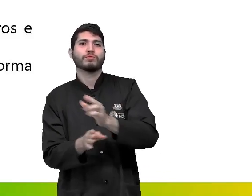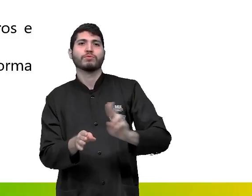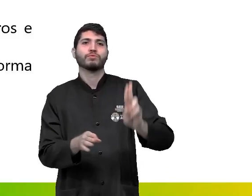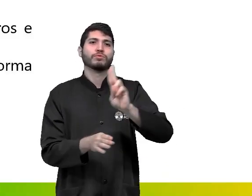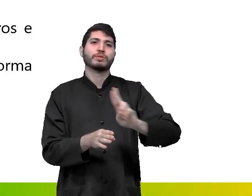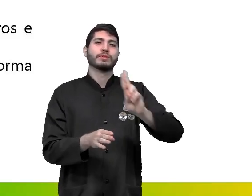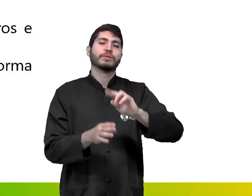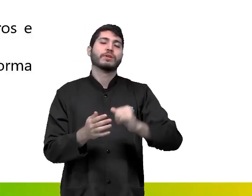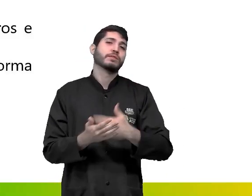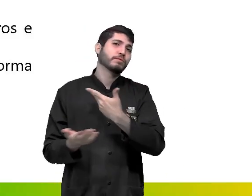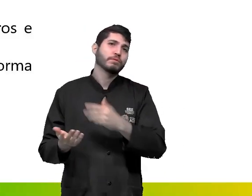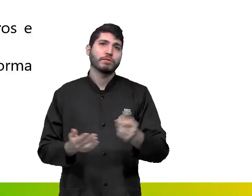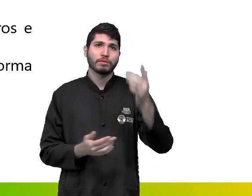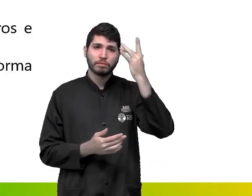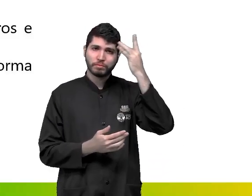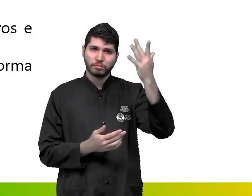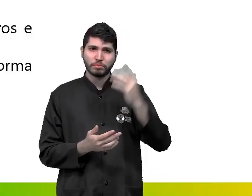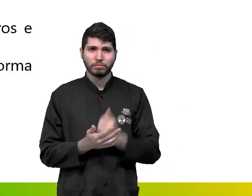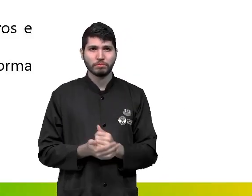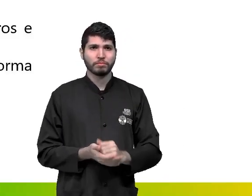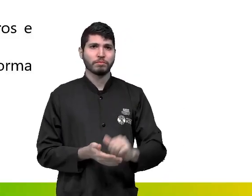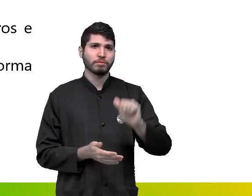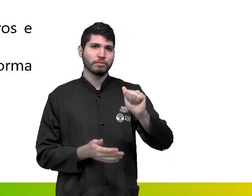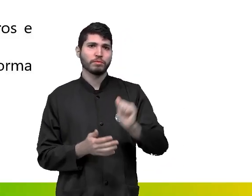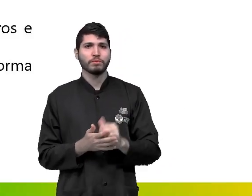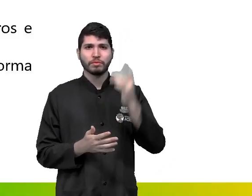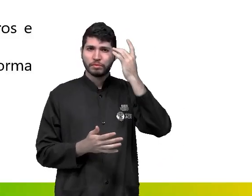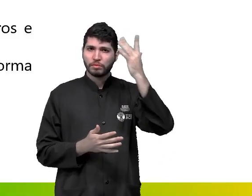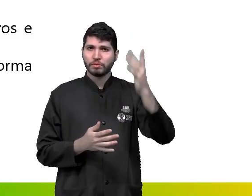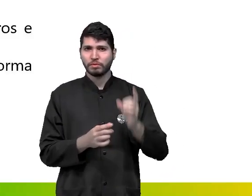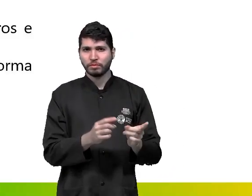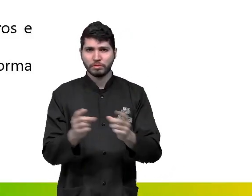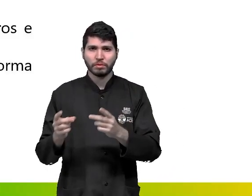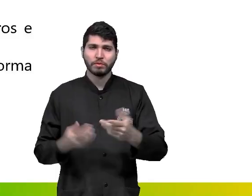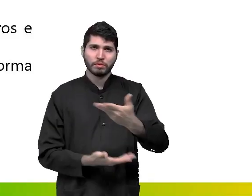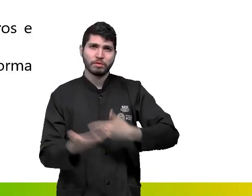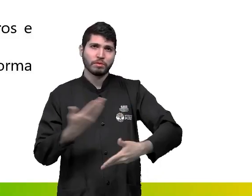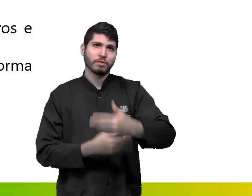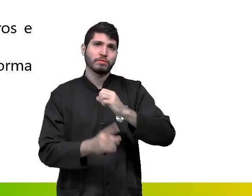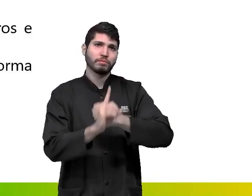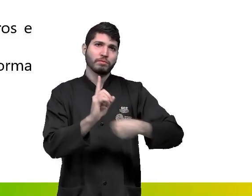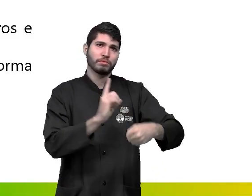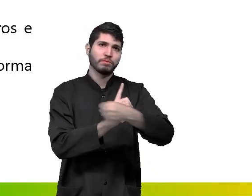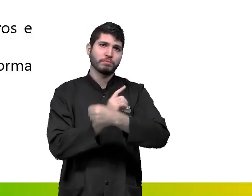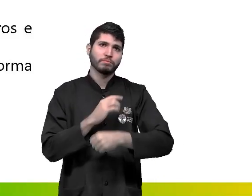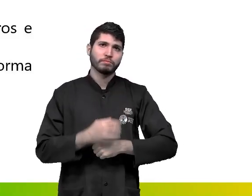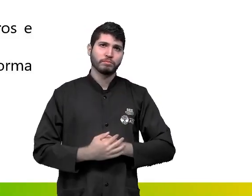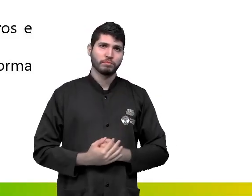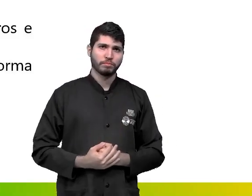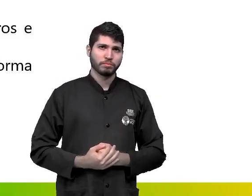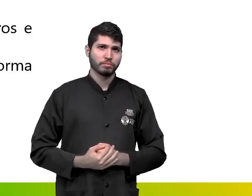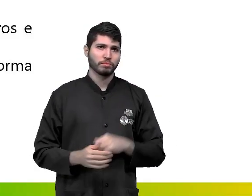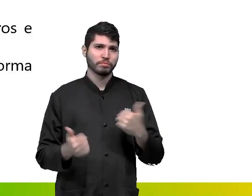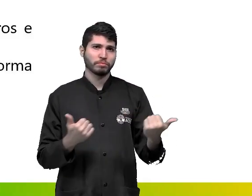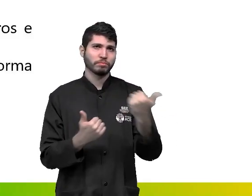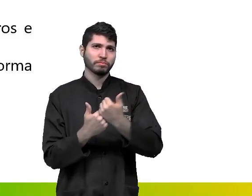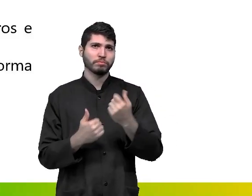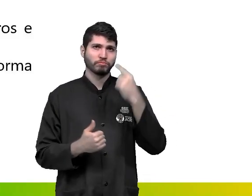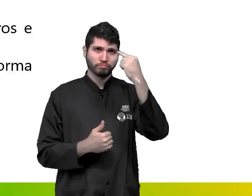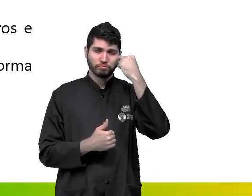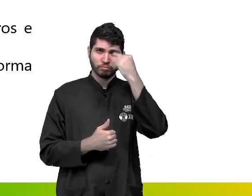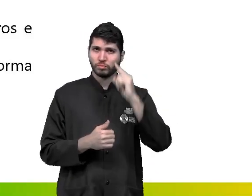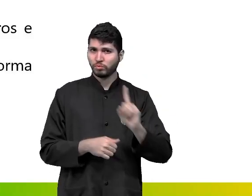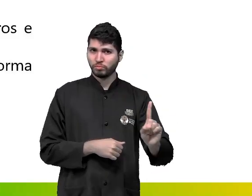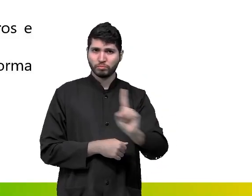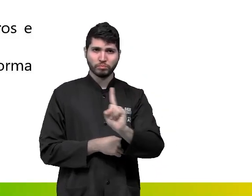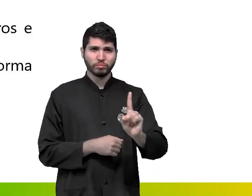fácil, né, pessoal? Facilitar o comércio e a interação social. substituir o português jamais, servir